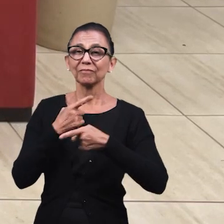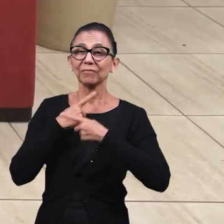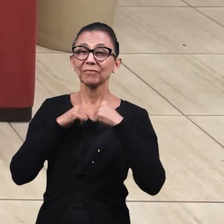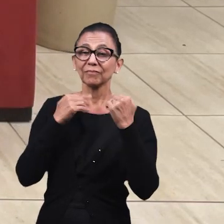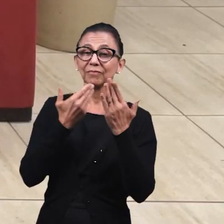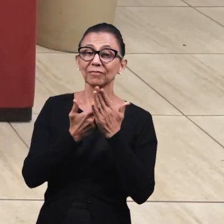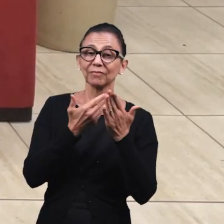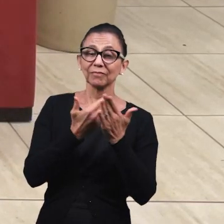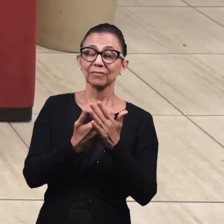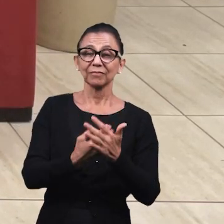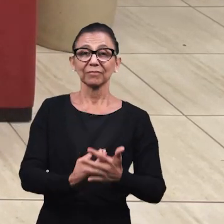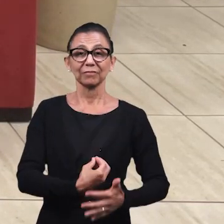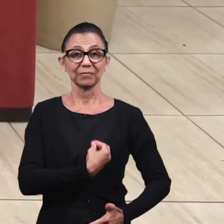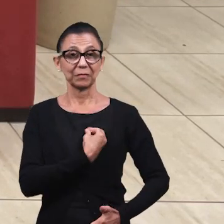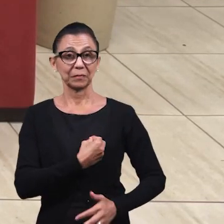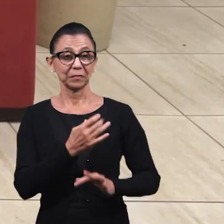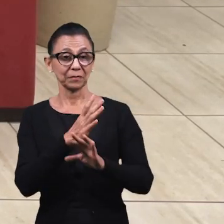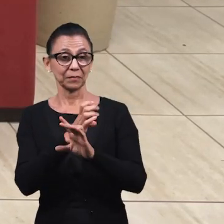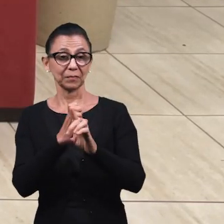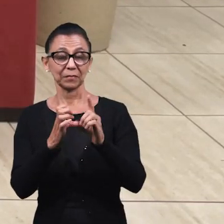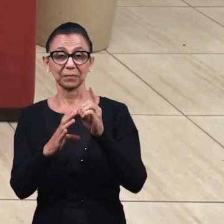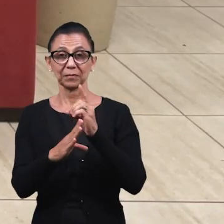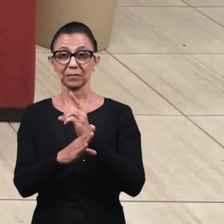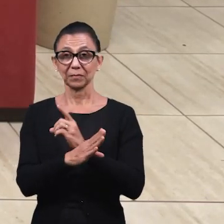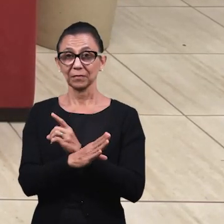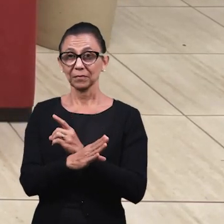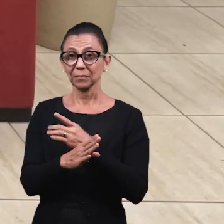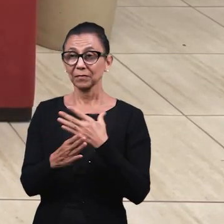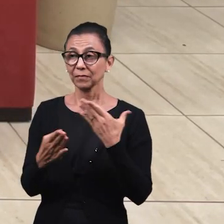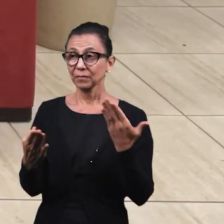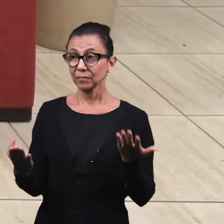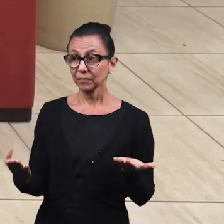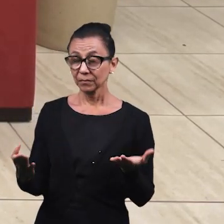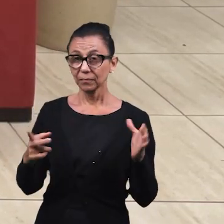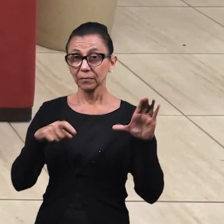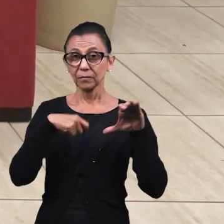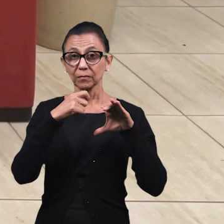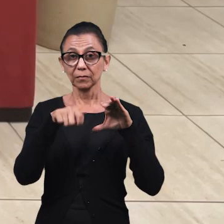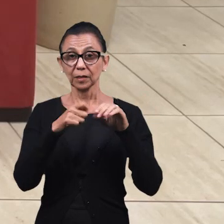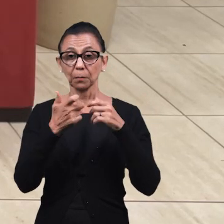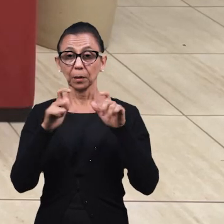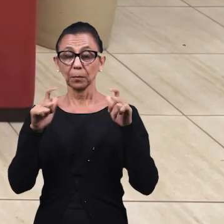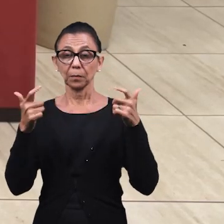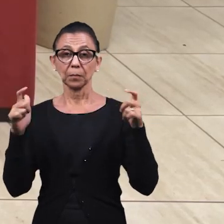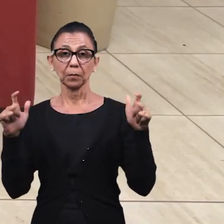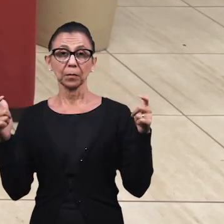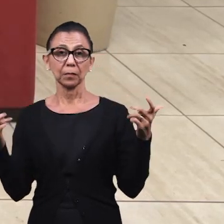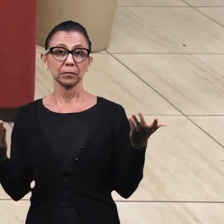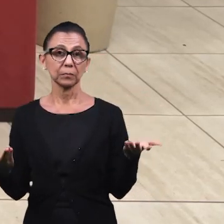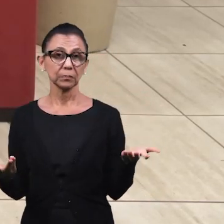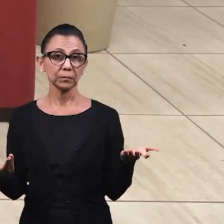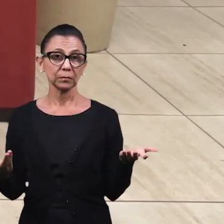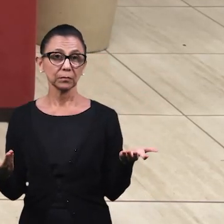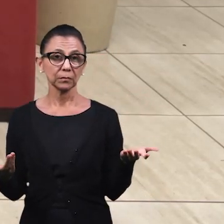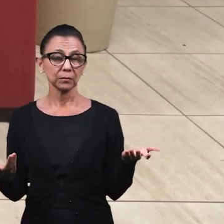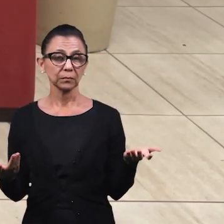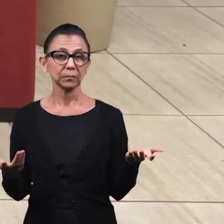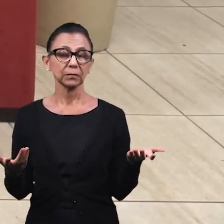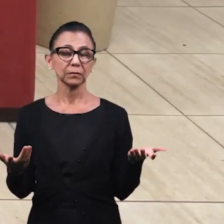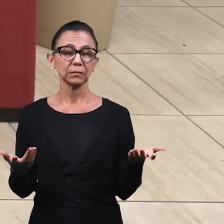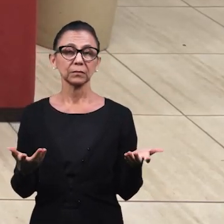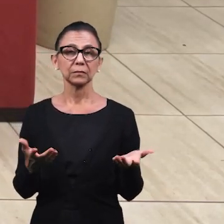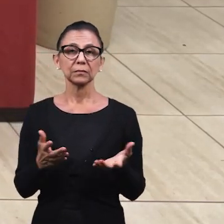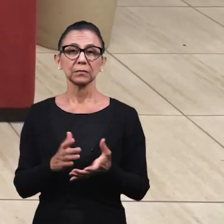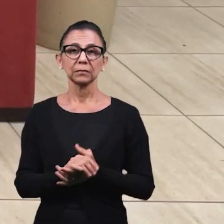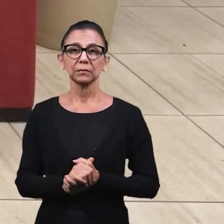querer estudar, querer participar. O número de vídeos, pastor Walter, tem aumentado